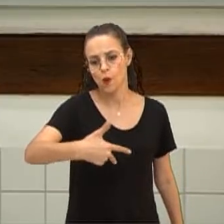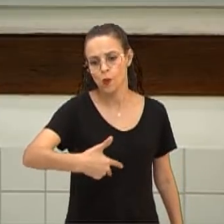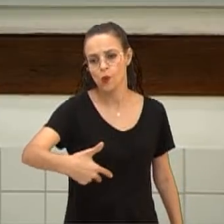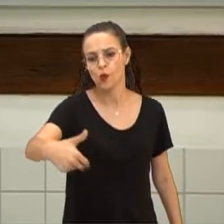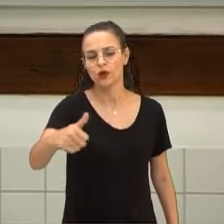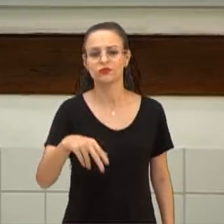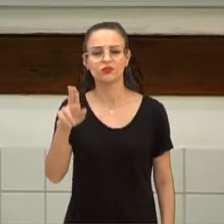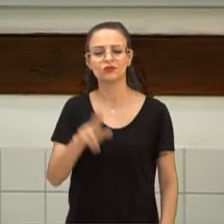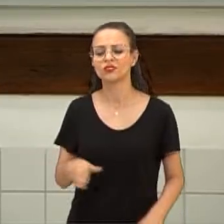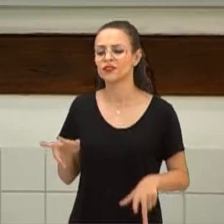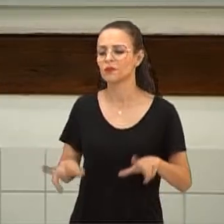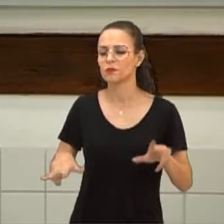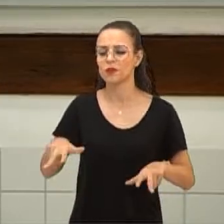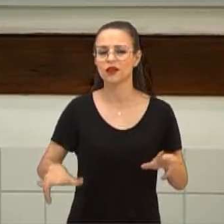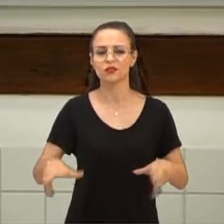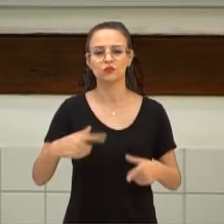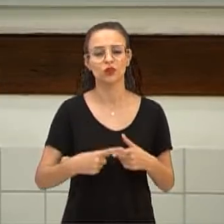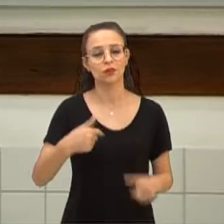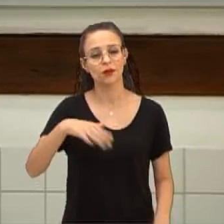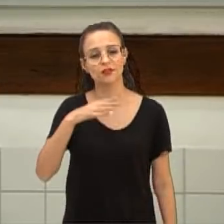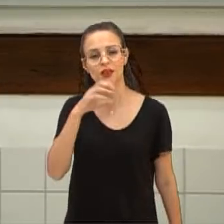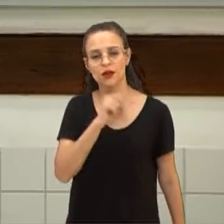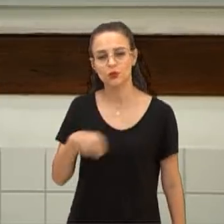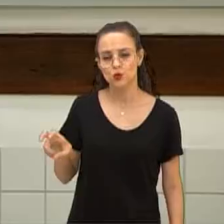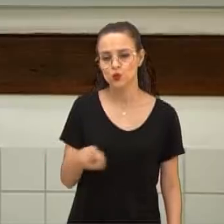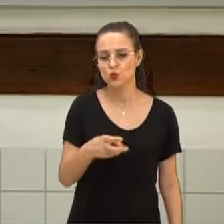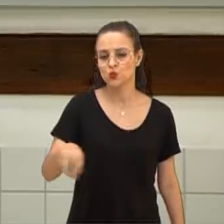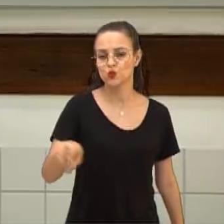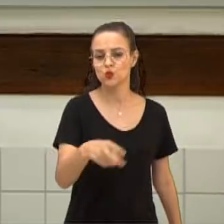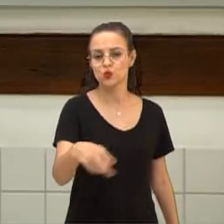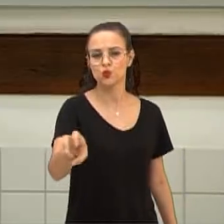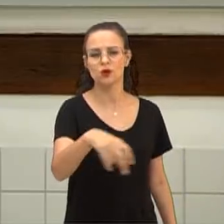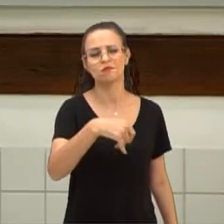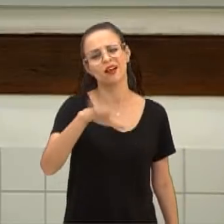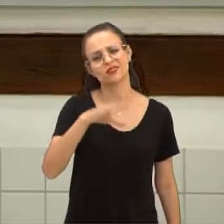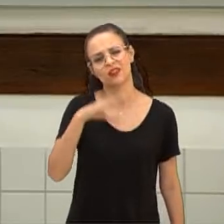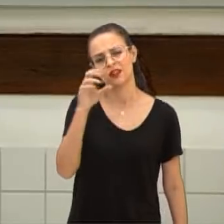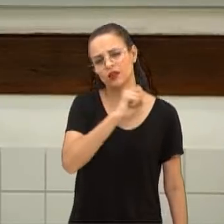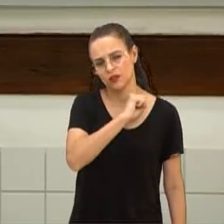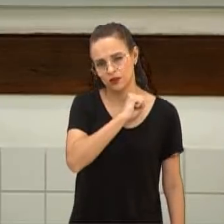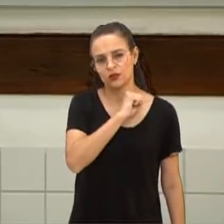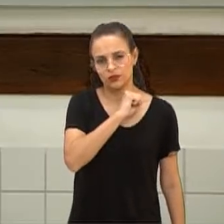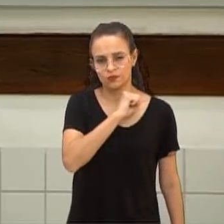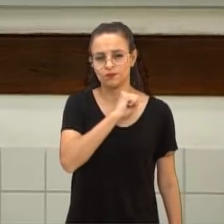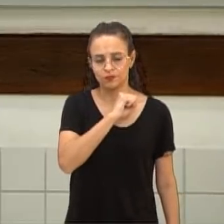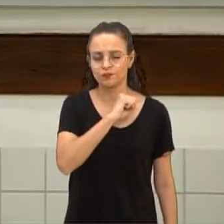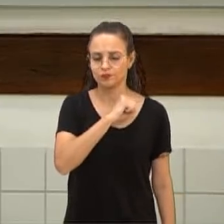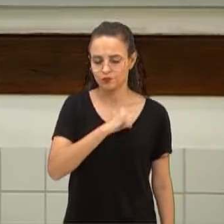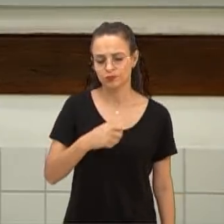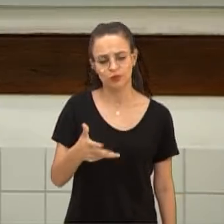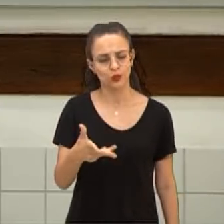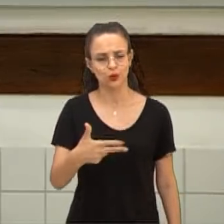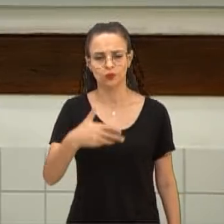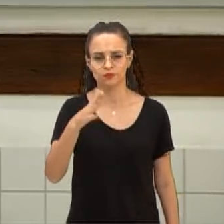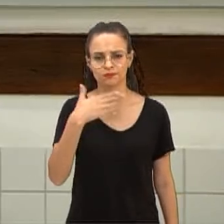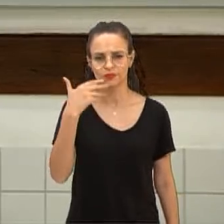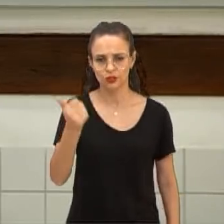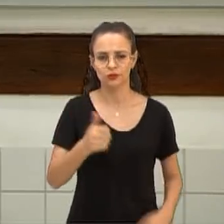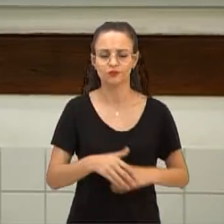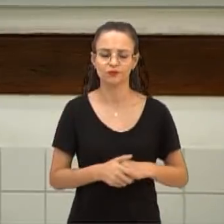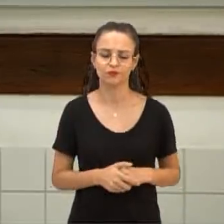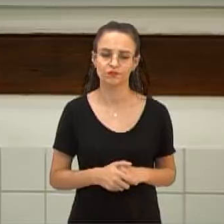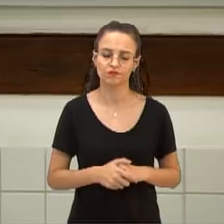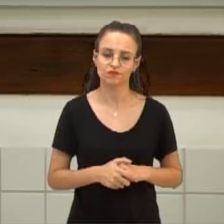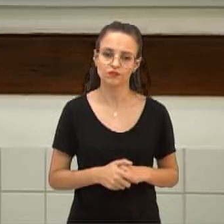usar aquelas patas, porque elas chegariam mais rápido, elas conseguiam desenvolver as suas atividades com mais agilidade.